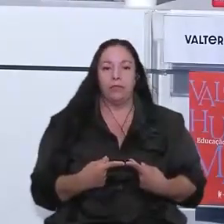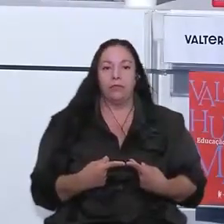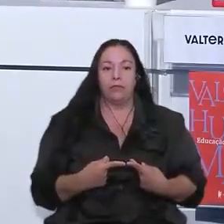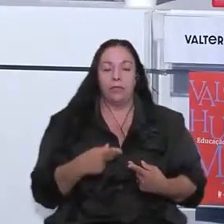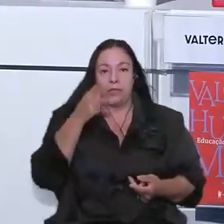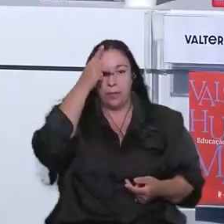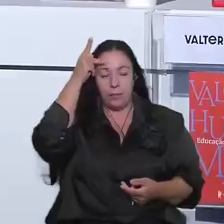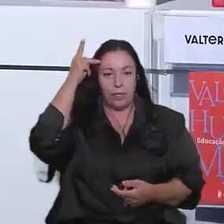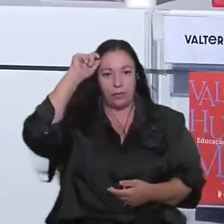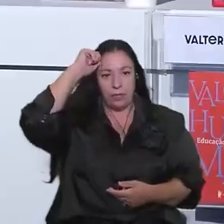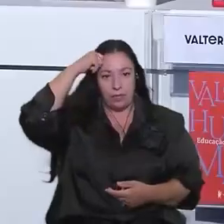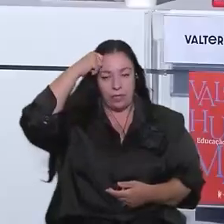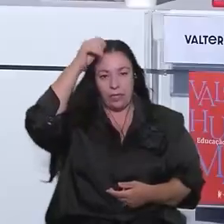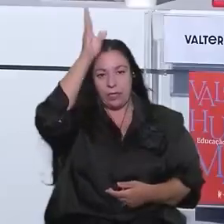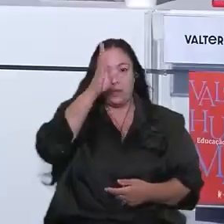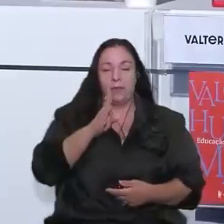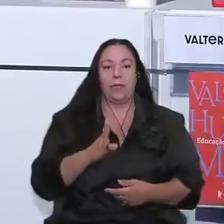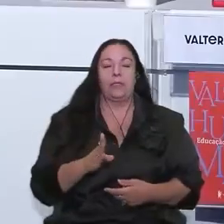das pessoas negras no Brasil.